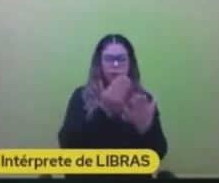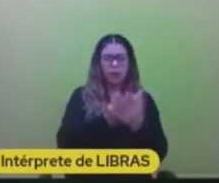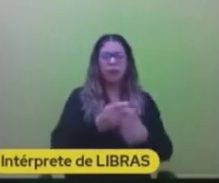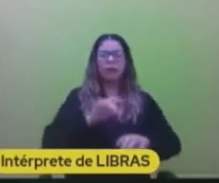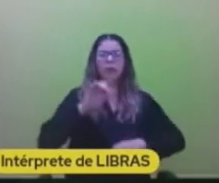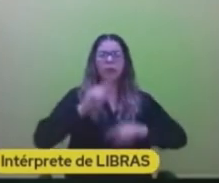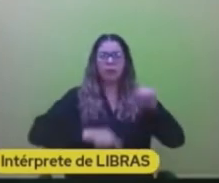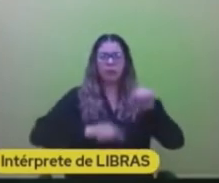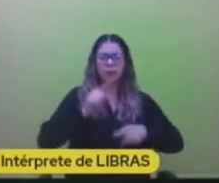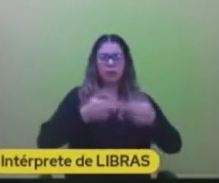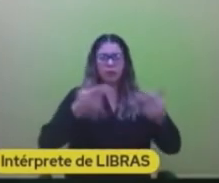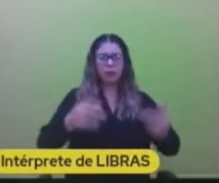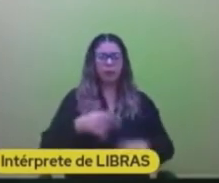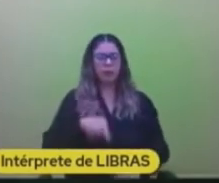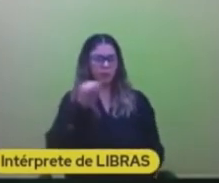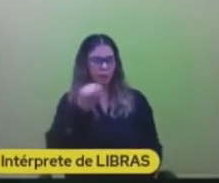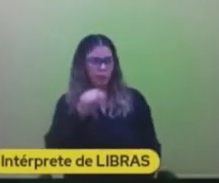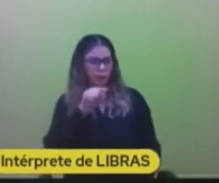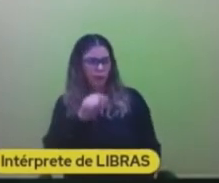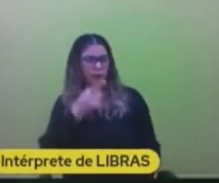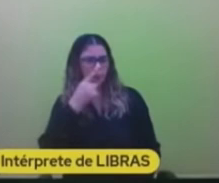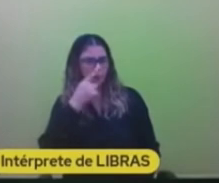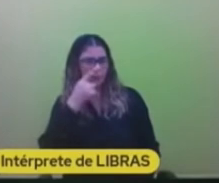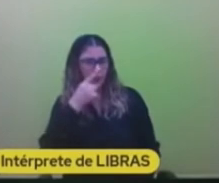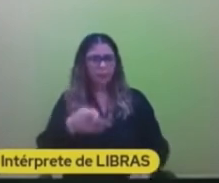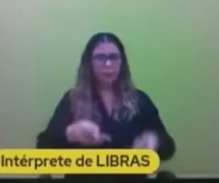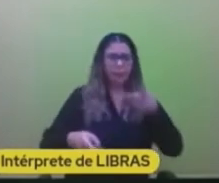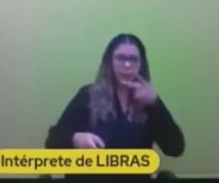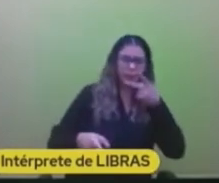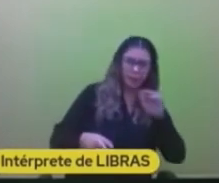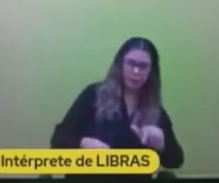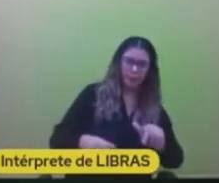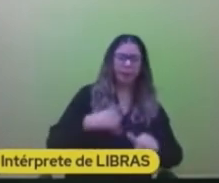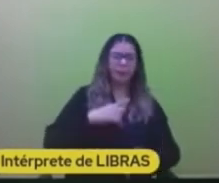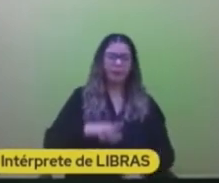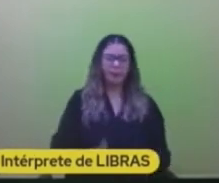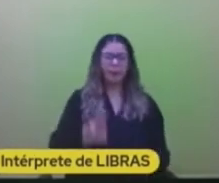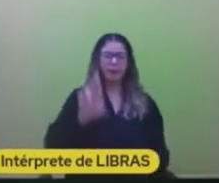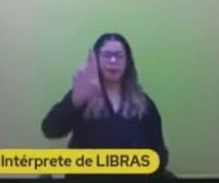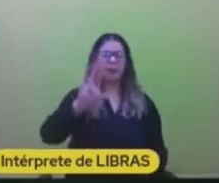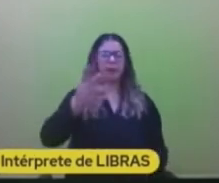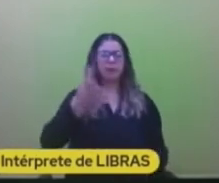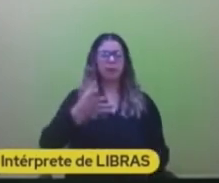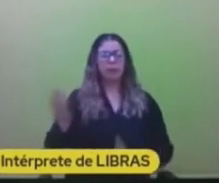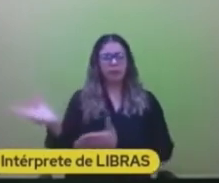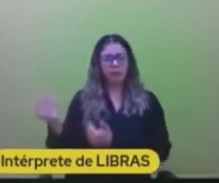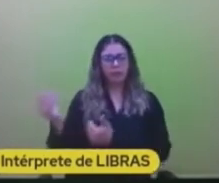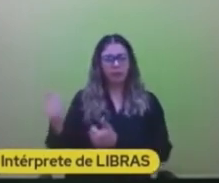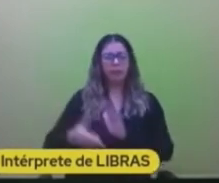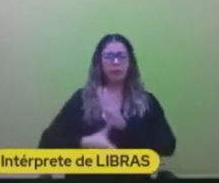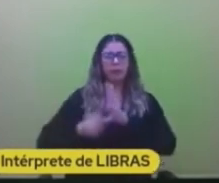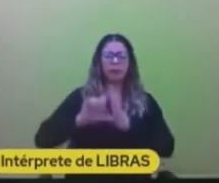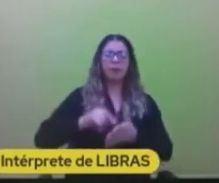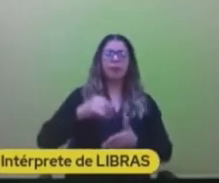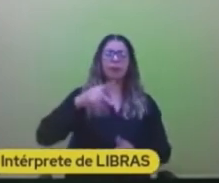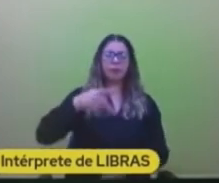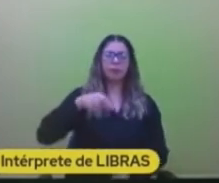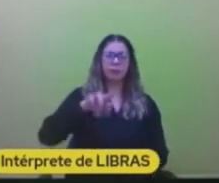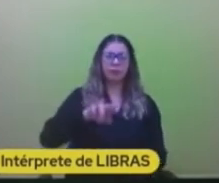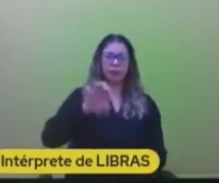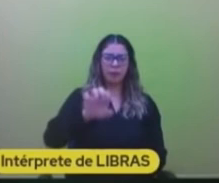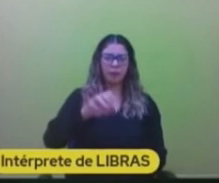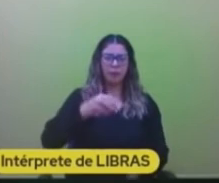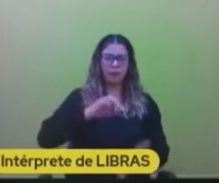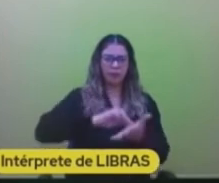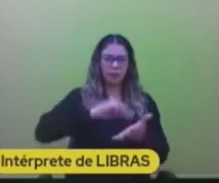cuidador você quiser responsável por um jovem por uma jovem faz os afirmativa eu o quanto antes possível que a gente